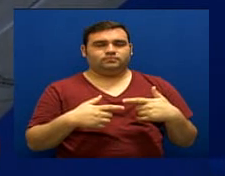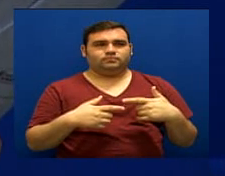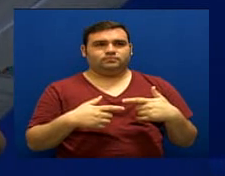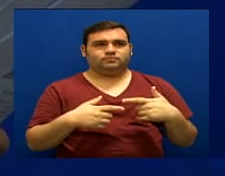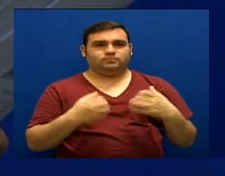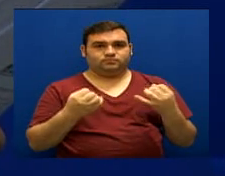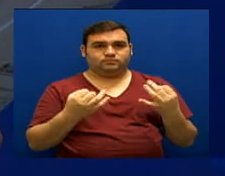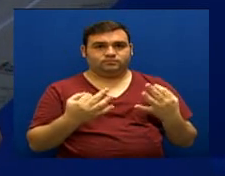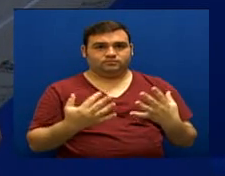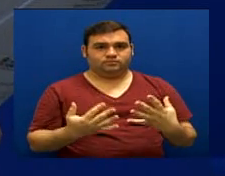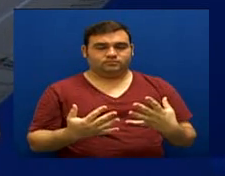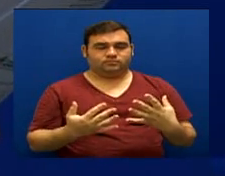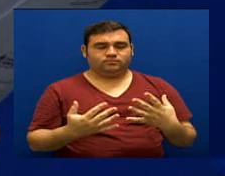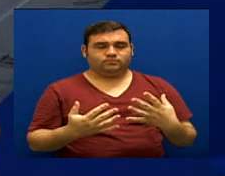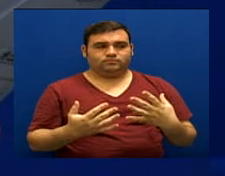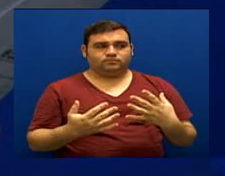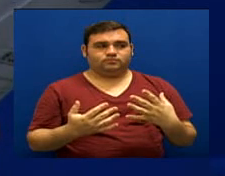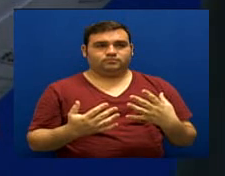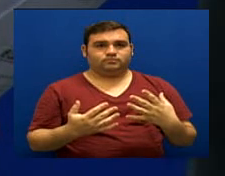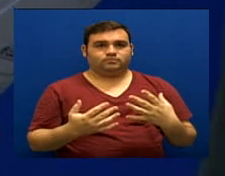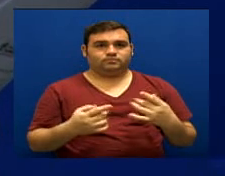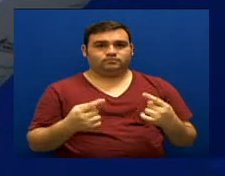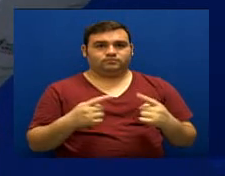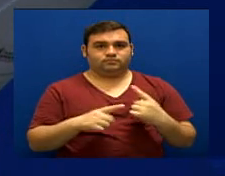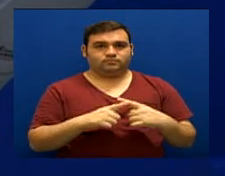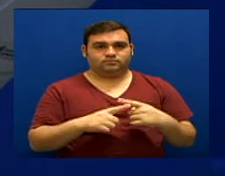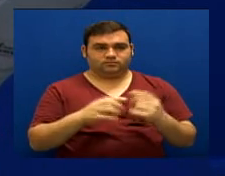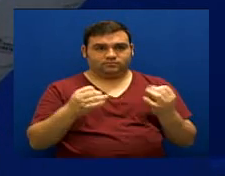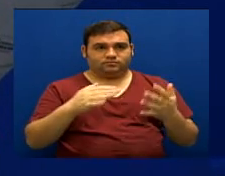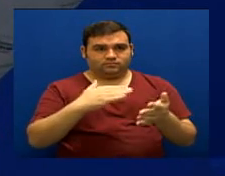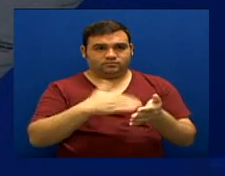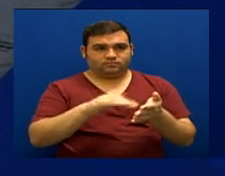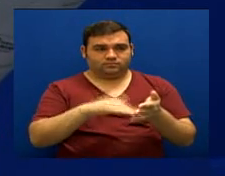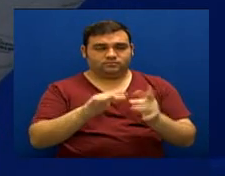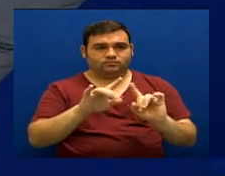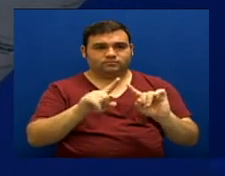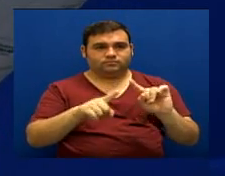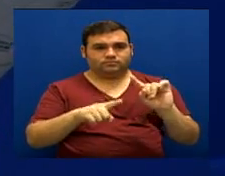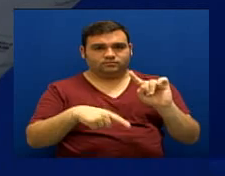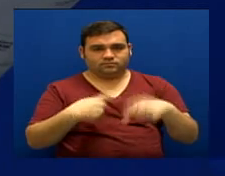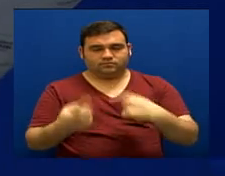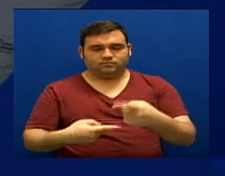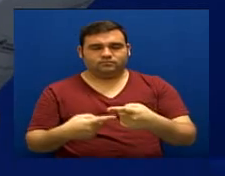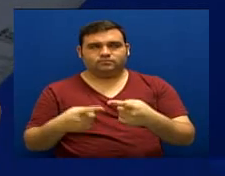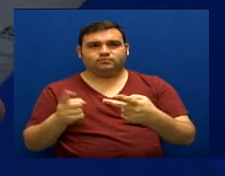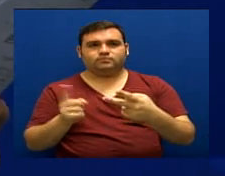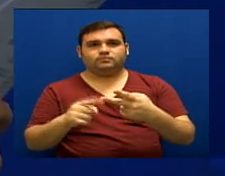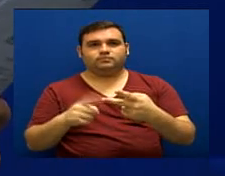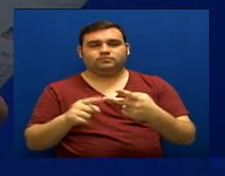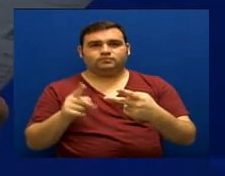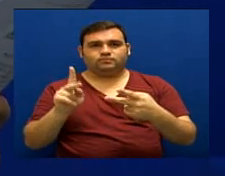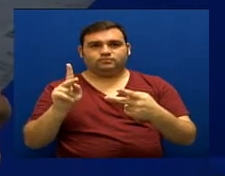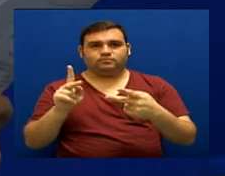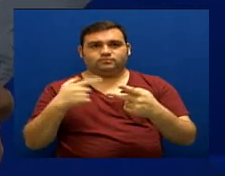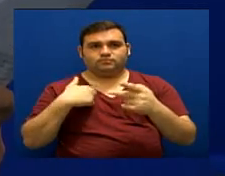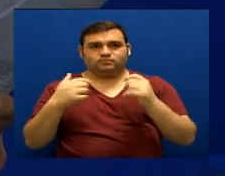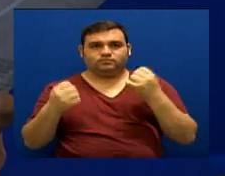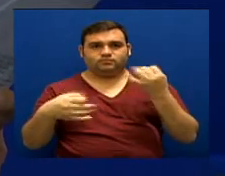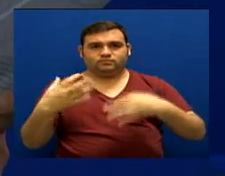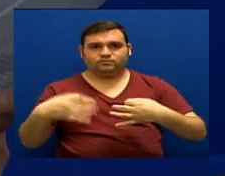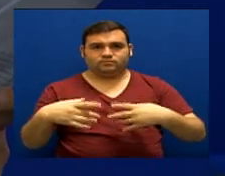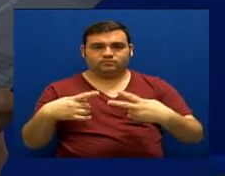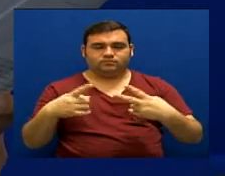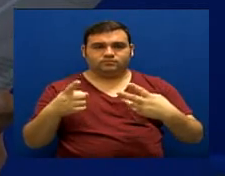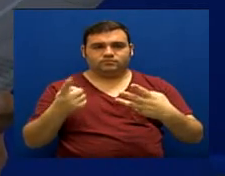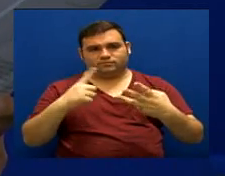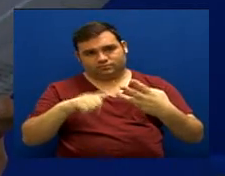situará a questão para fazer a pergunta o secretário em depois é eu faço uma consideração ea